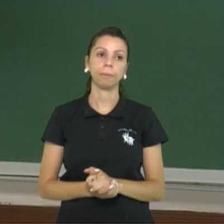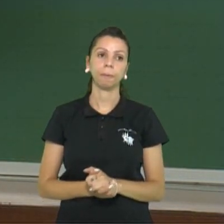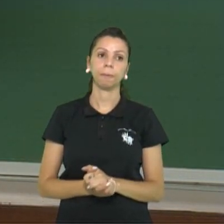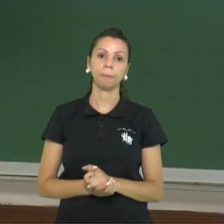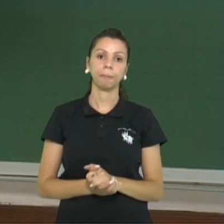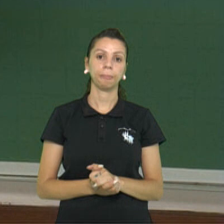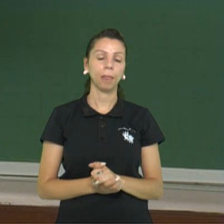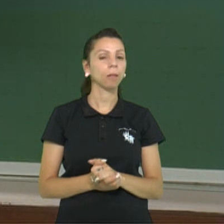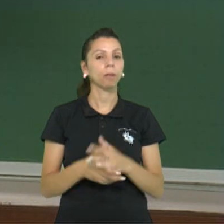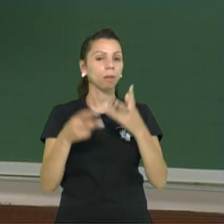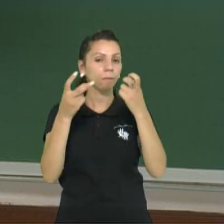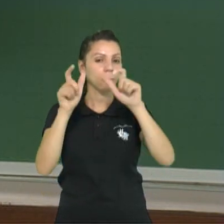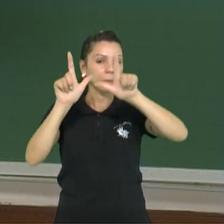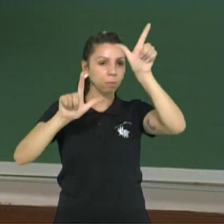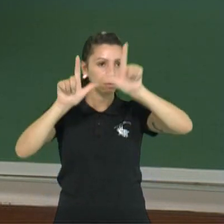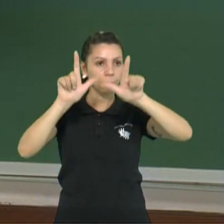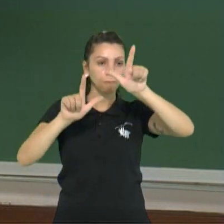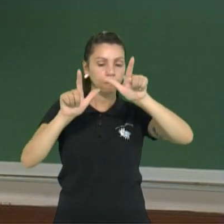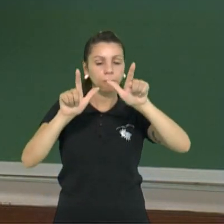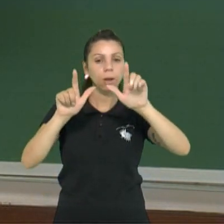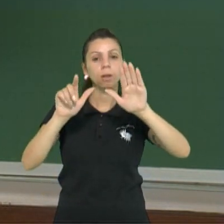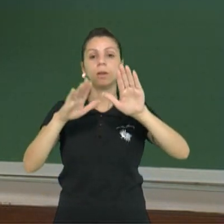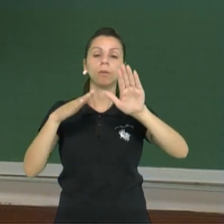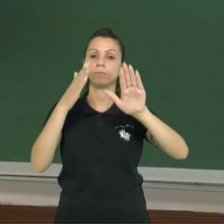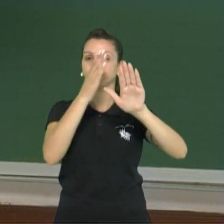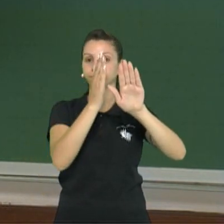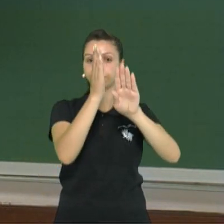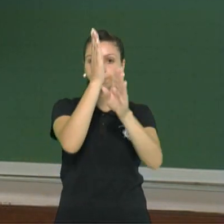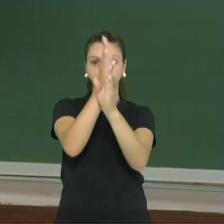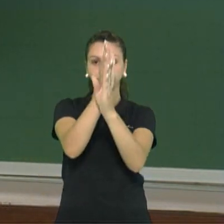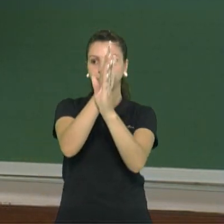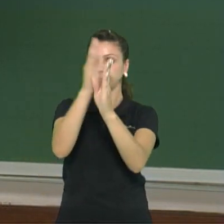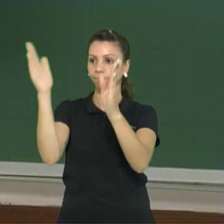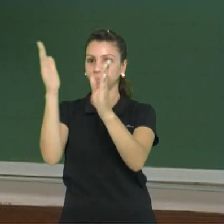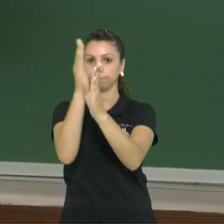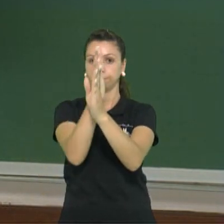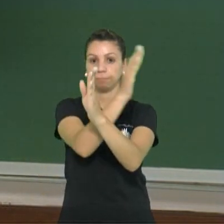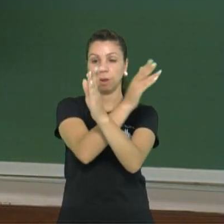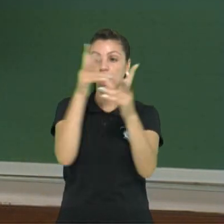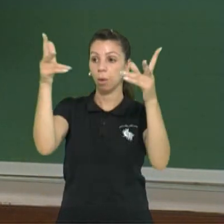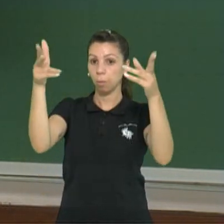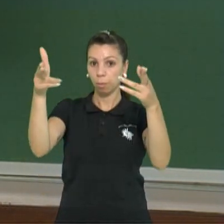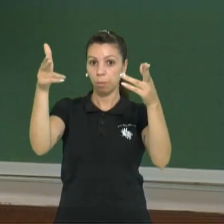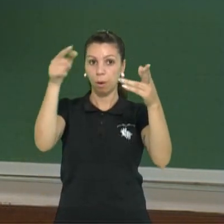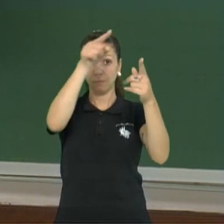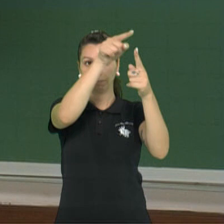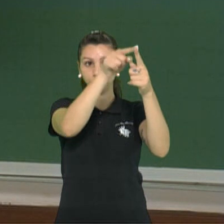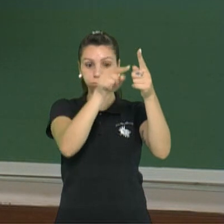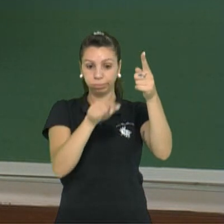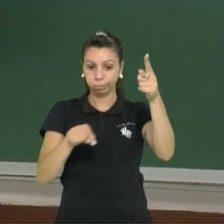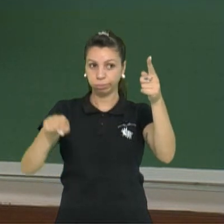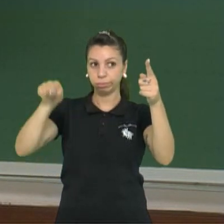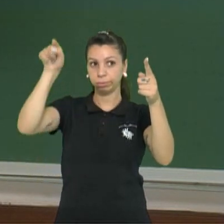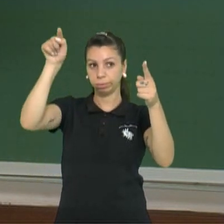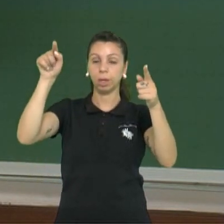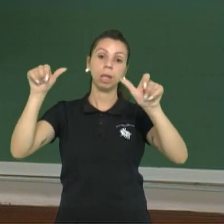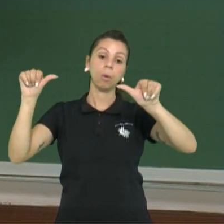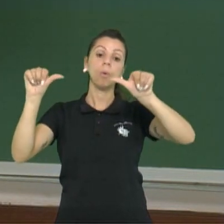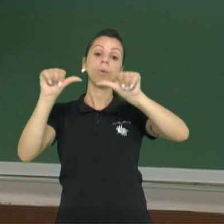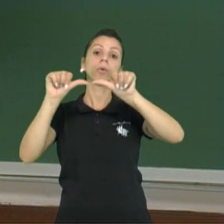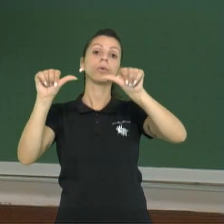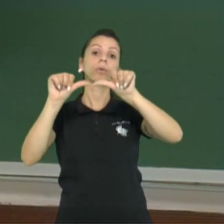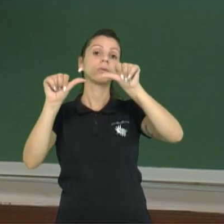para a TV, o teu lado esquerdo vai estar aqui, ok? Então, eixo de simetria é o